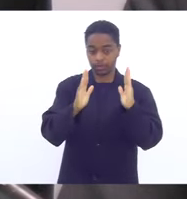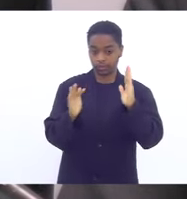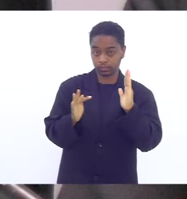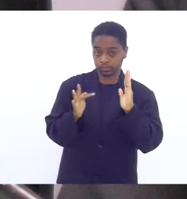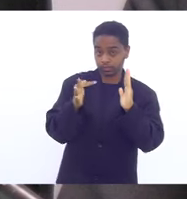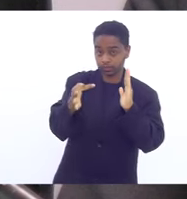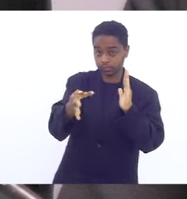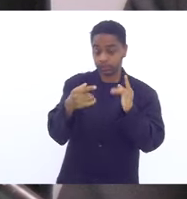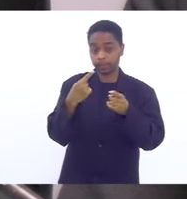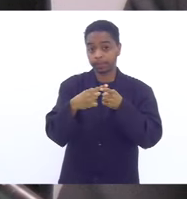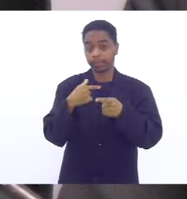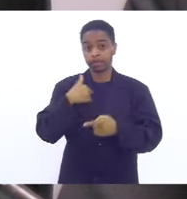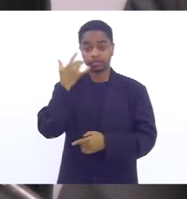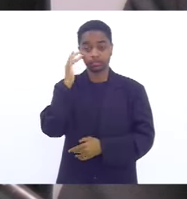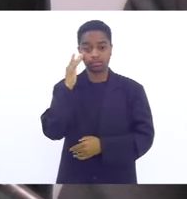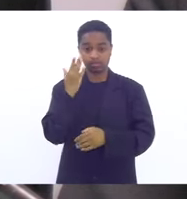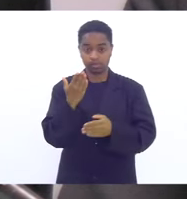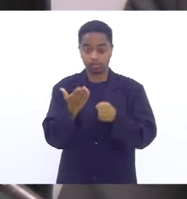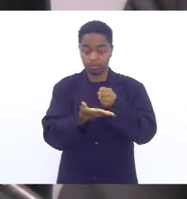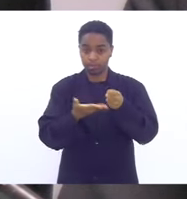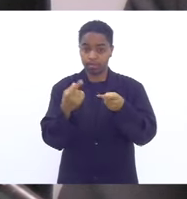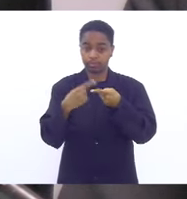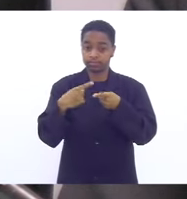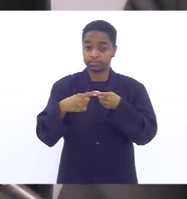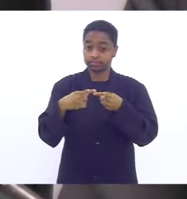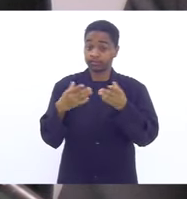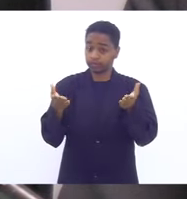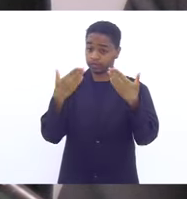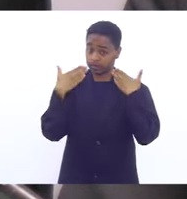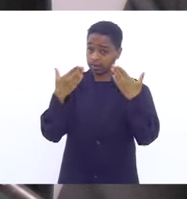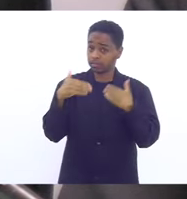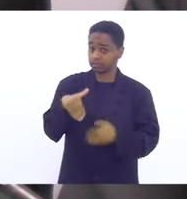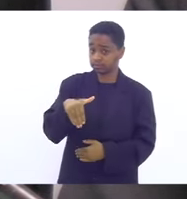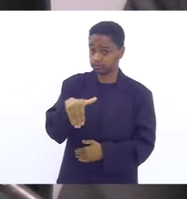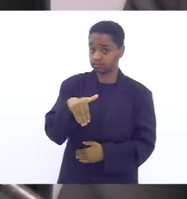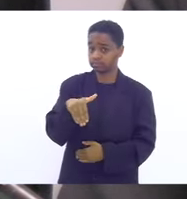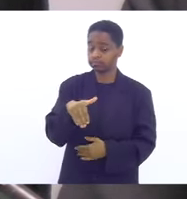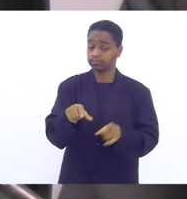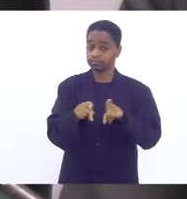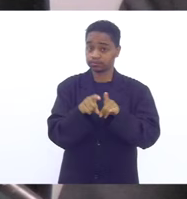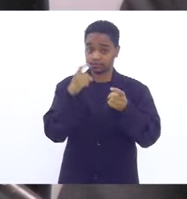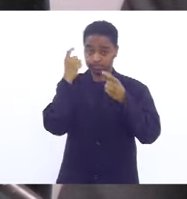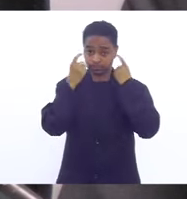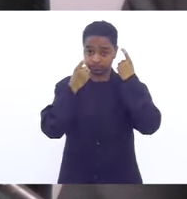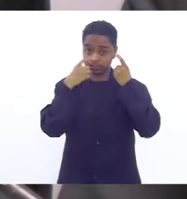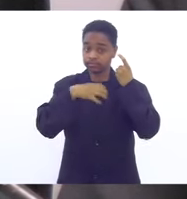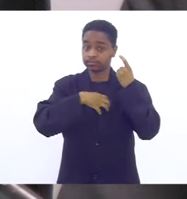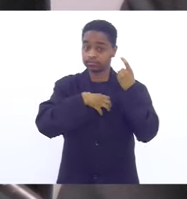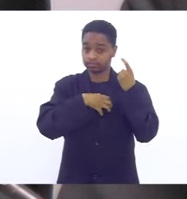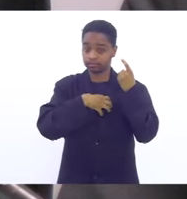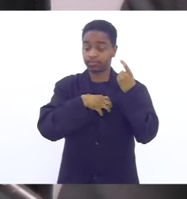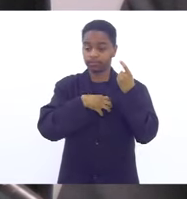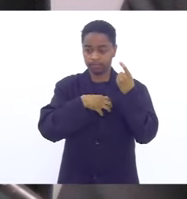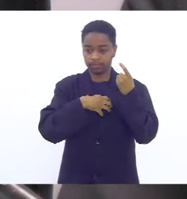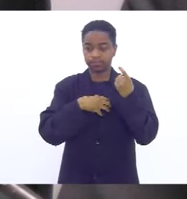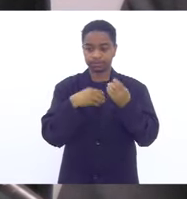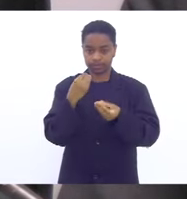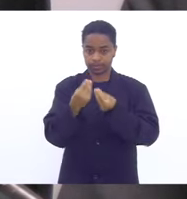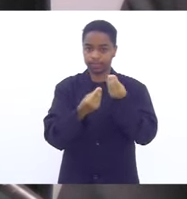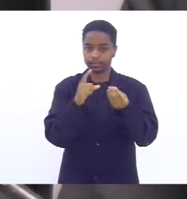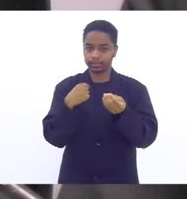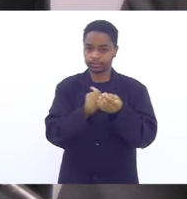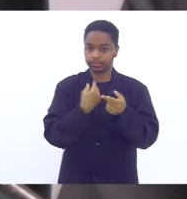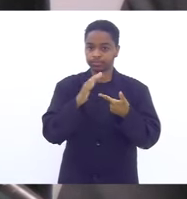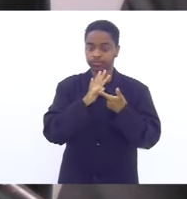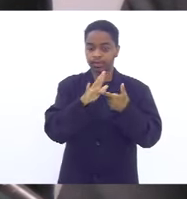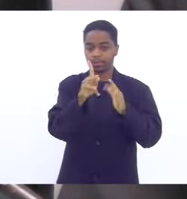Eu acho que isso é fundamental. Nós temos um verão que está aí. Inclusive, com essa preocupação no verão, nós apresentamos um PL nessa